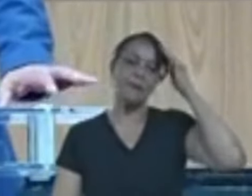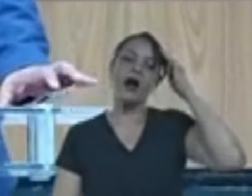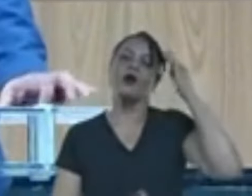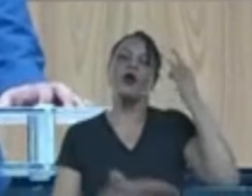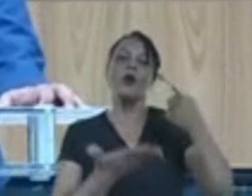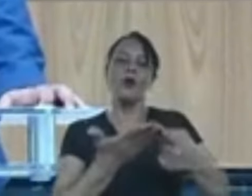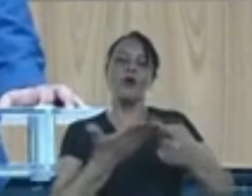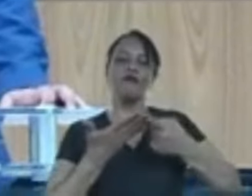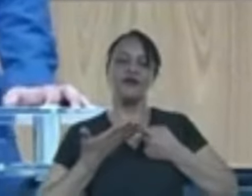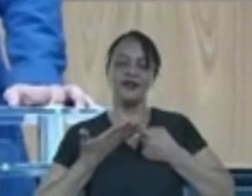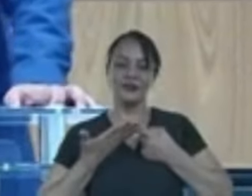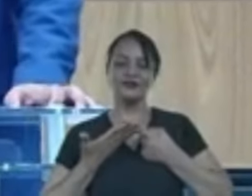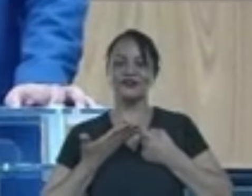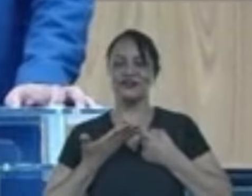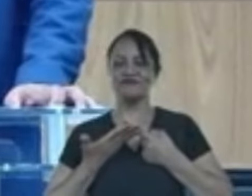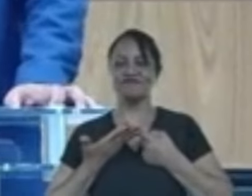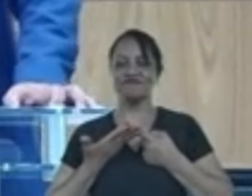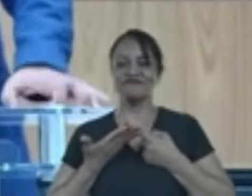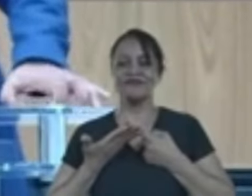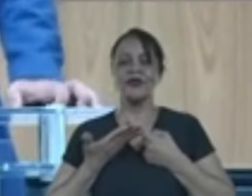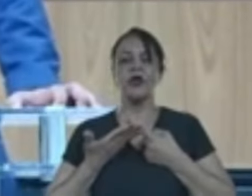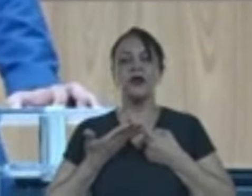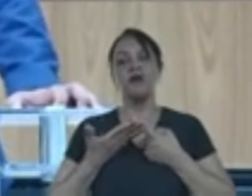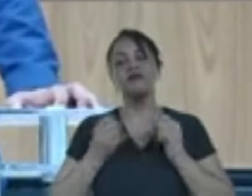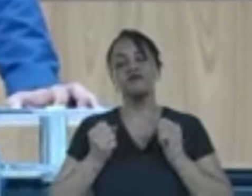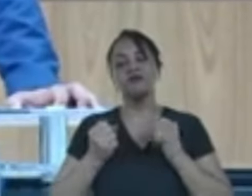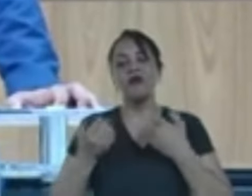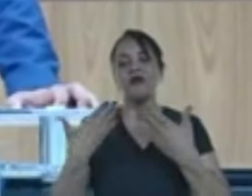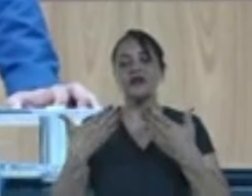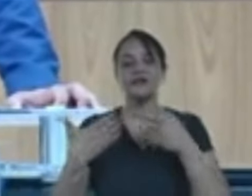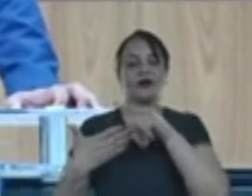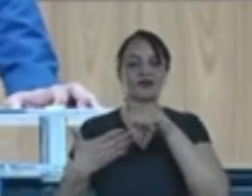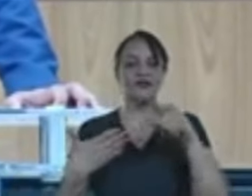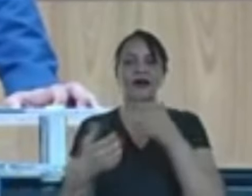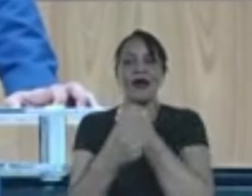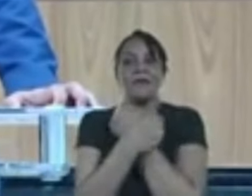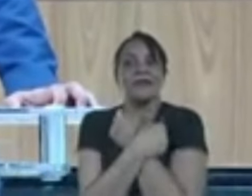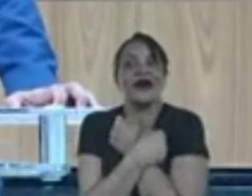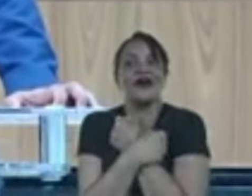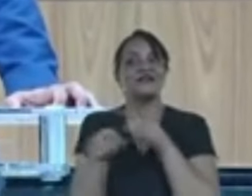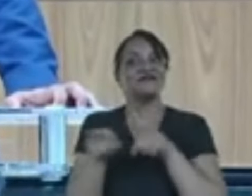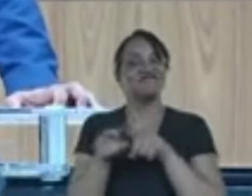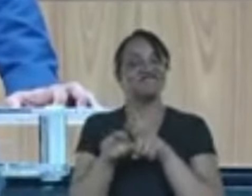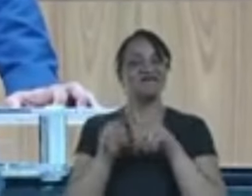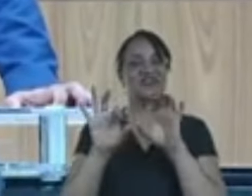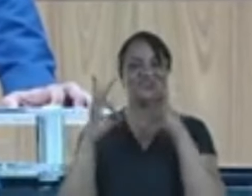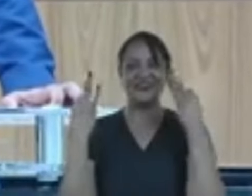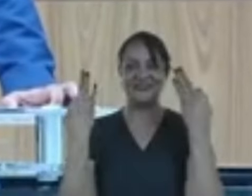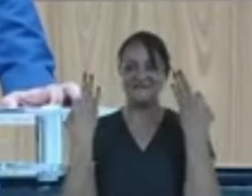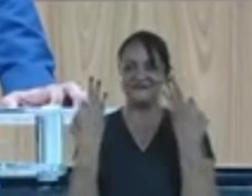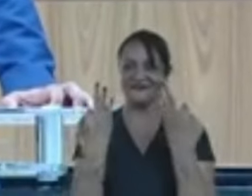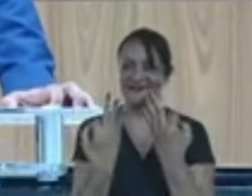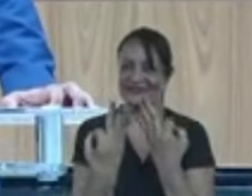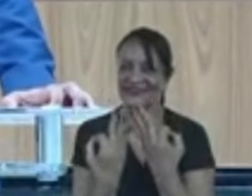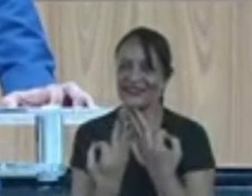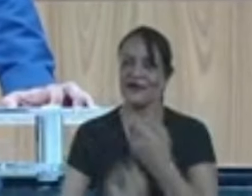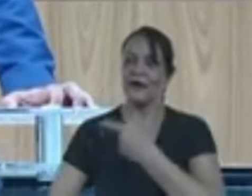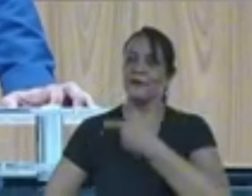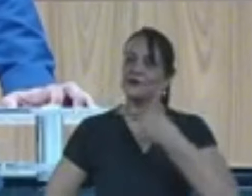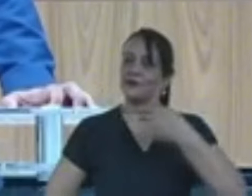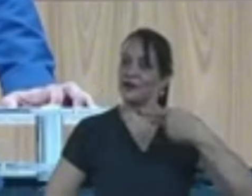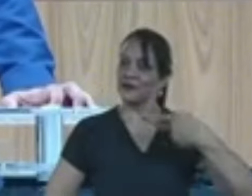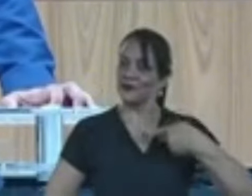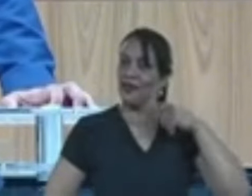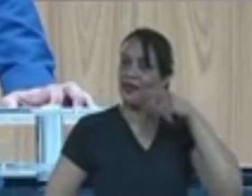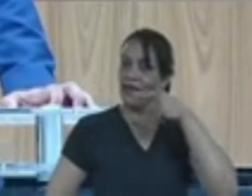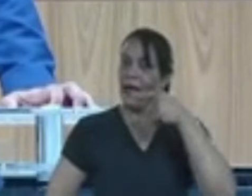dando de poder conversar um pouquinho sobre Deus com vocês. Quero mandar um abraço para a minha família, claro, né? Para os pastores e pastoras lá